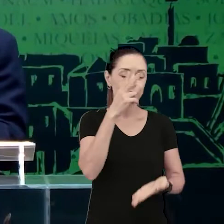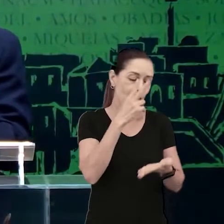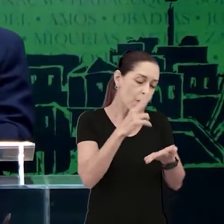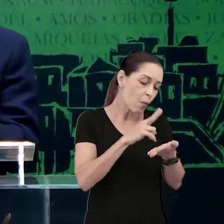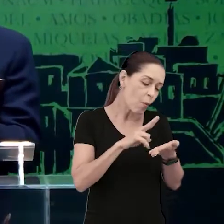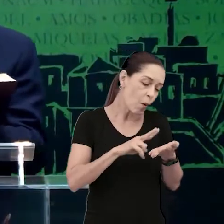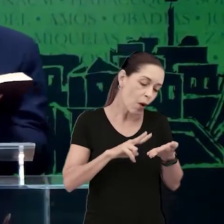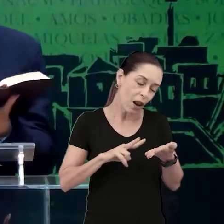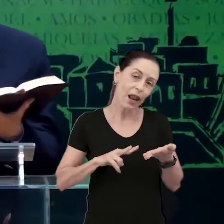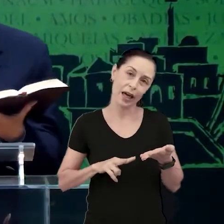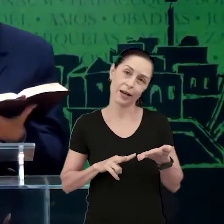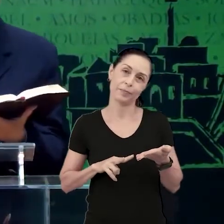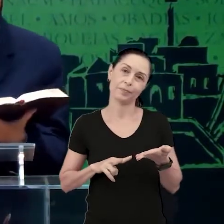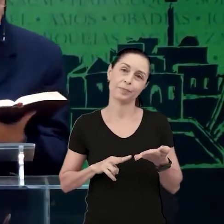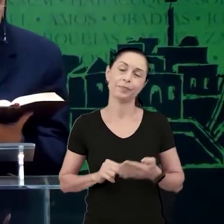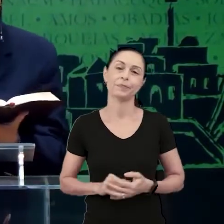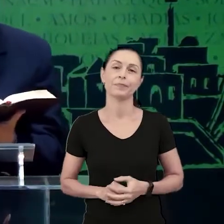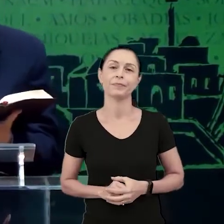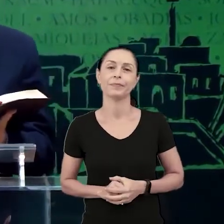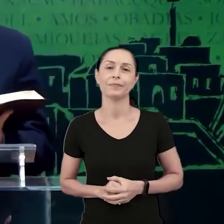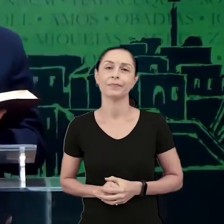este capítulo 7.